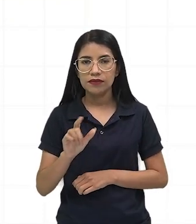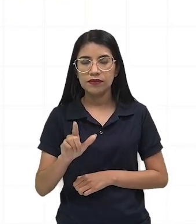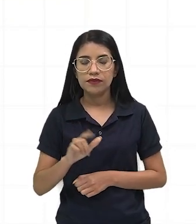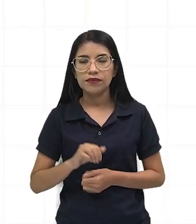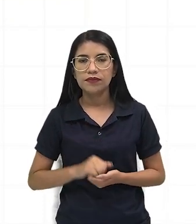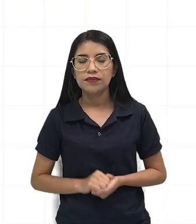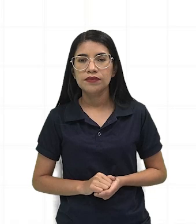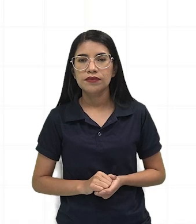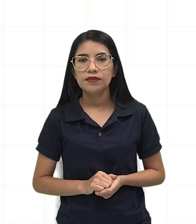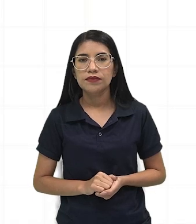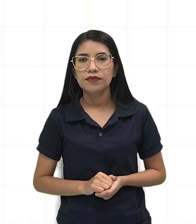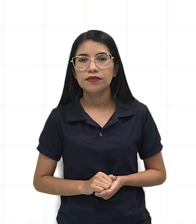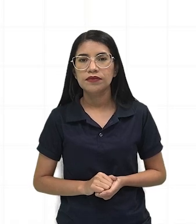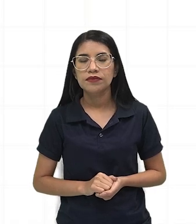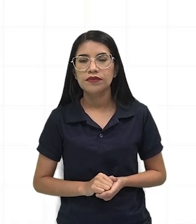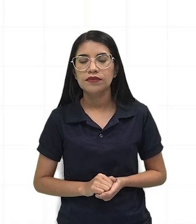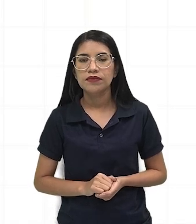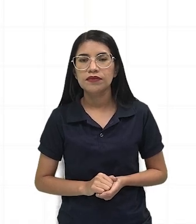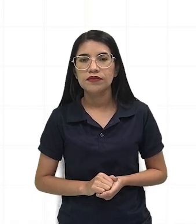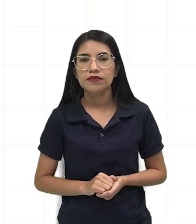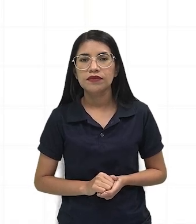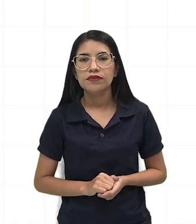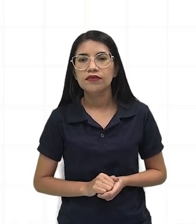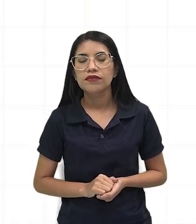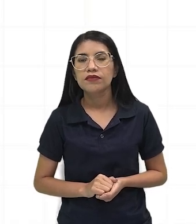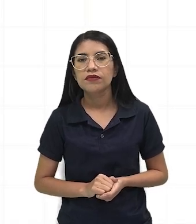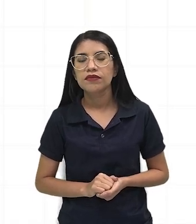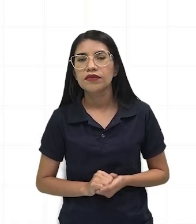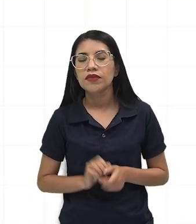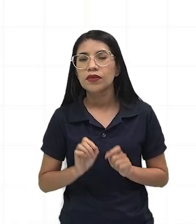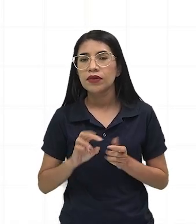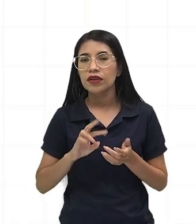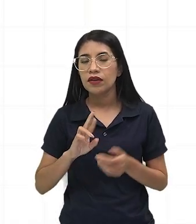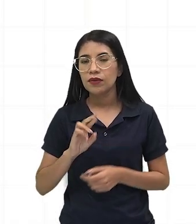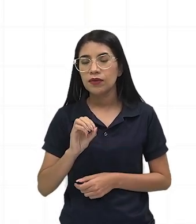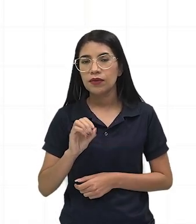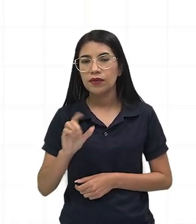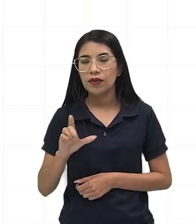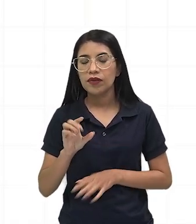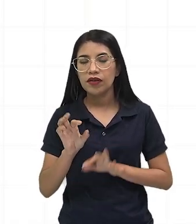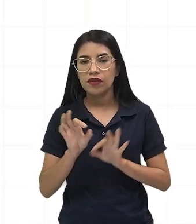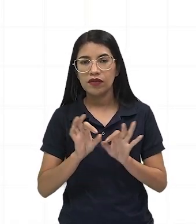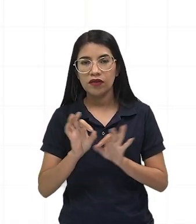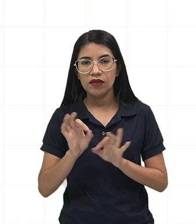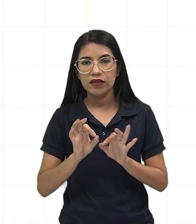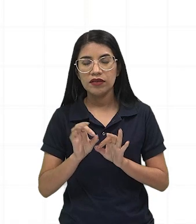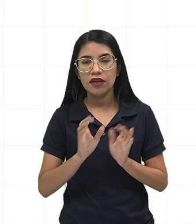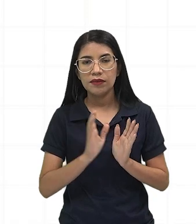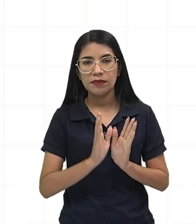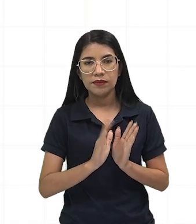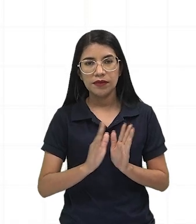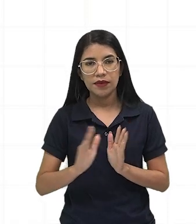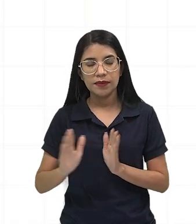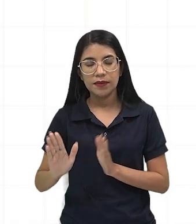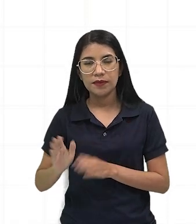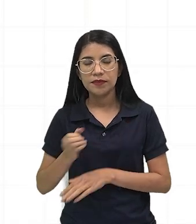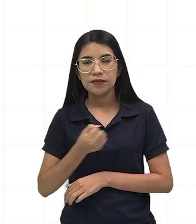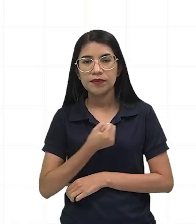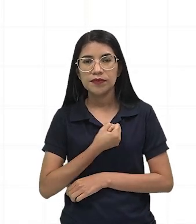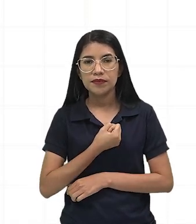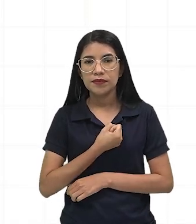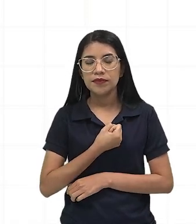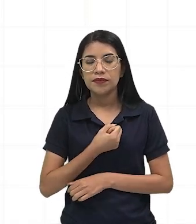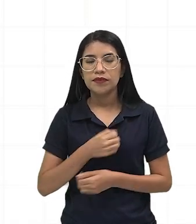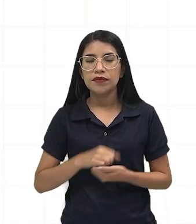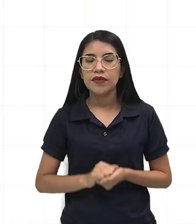Pronto. Você organizou, você fez o rol. O que é o rol? É organizar uma sequência numérica,